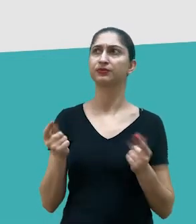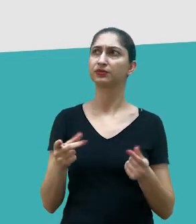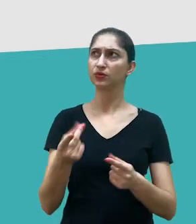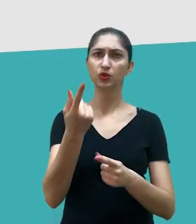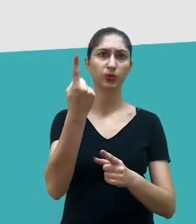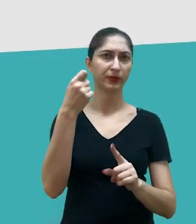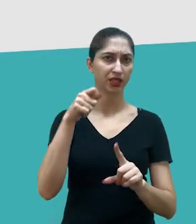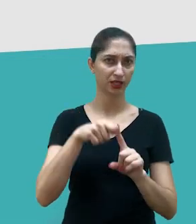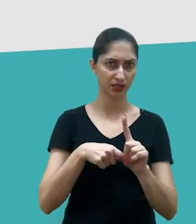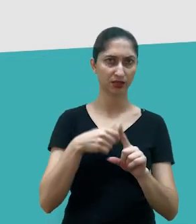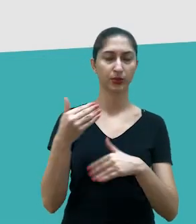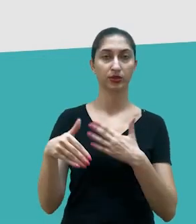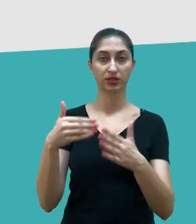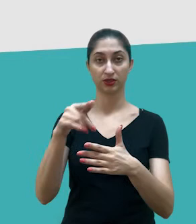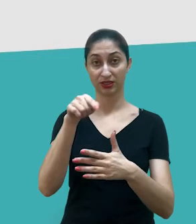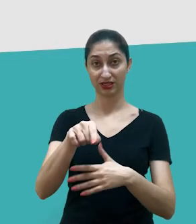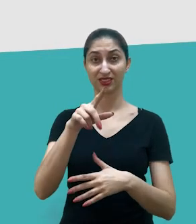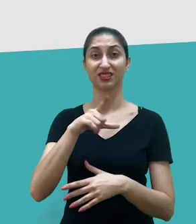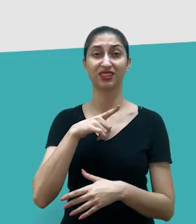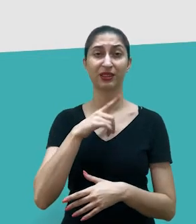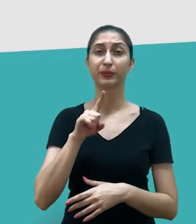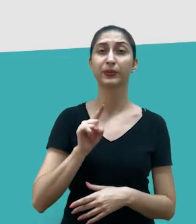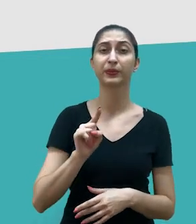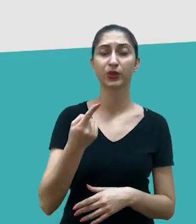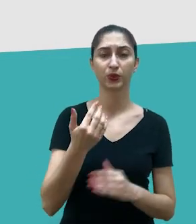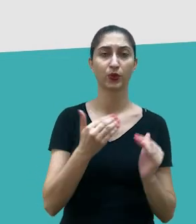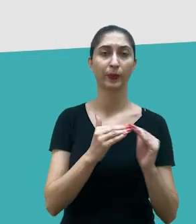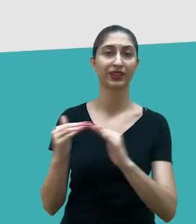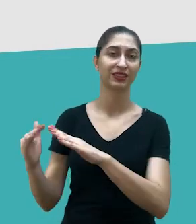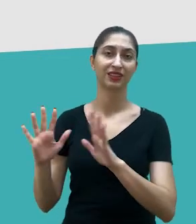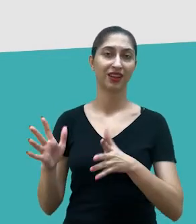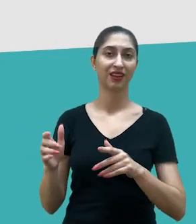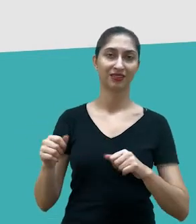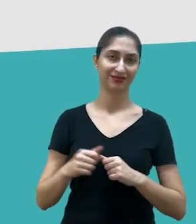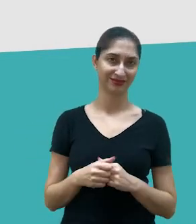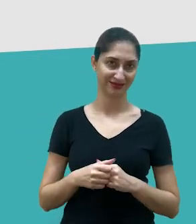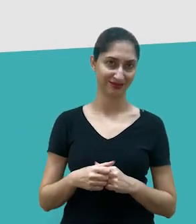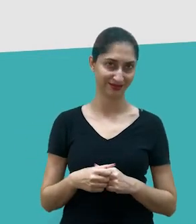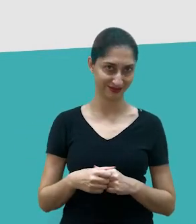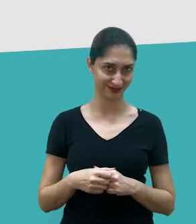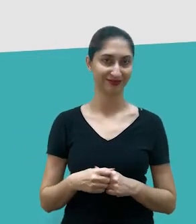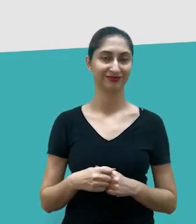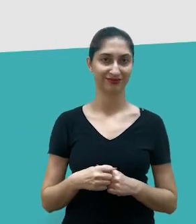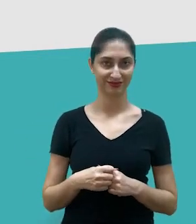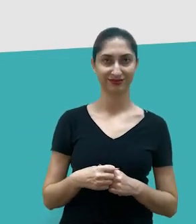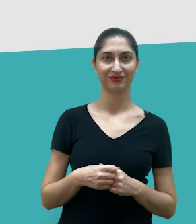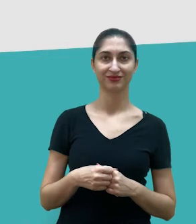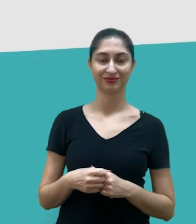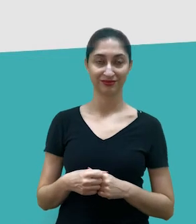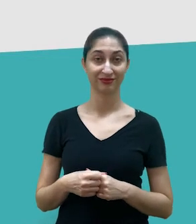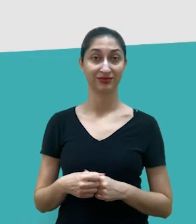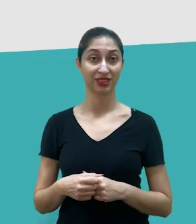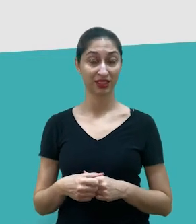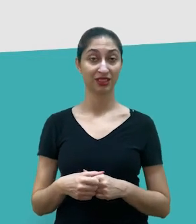um mês fazendo esse processo, mais de 1000 combinações possíveis dentro do seu guarda-roupa. Então, o